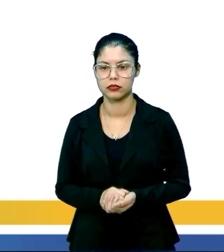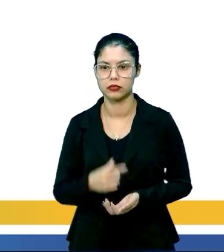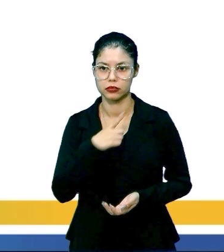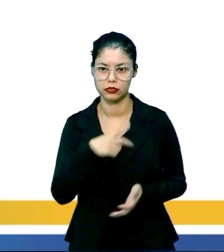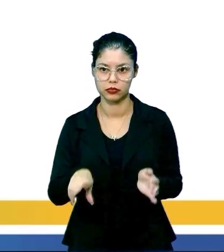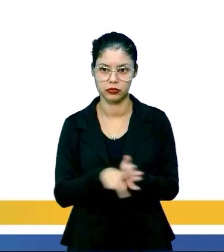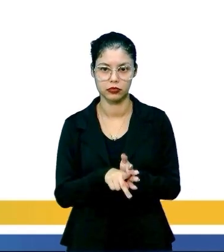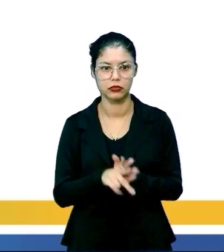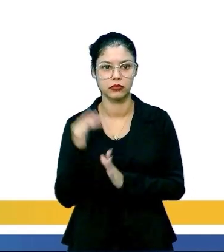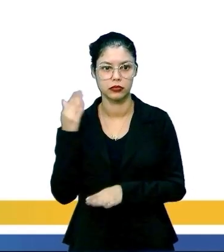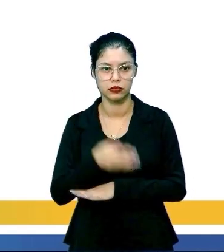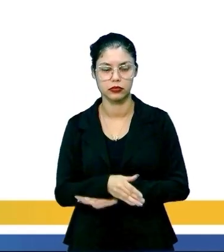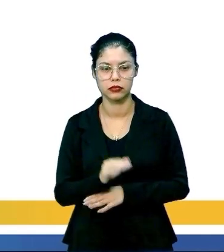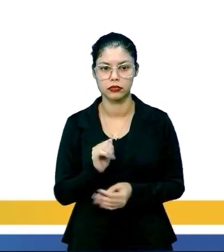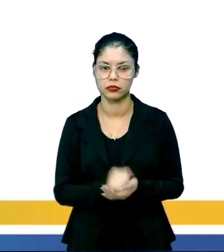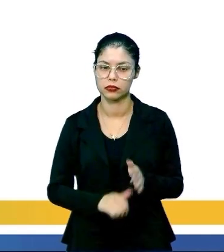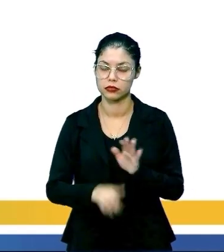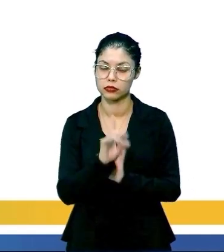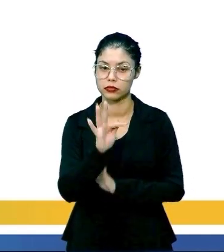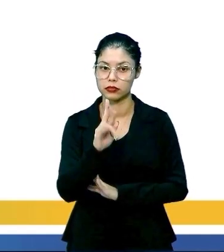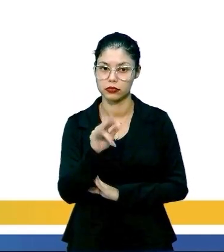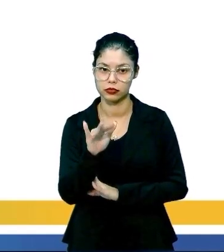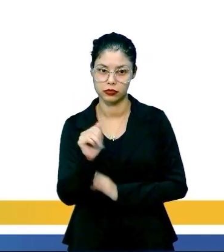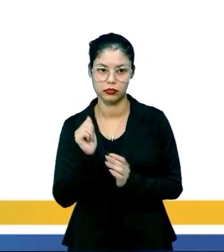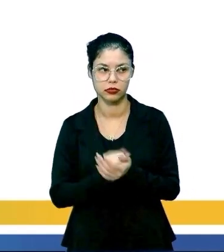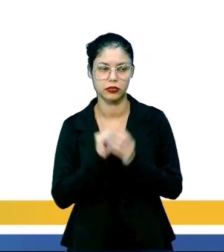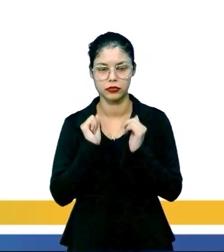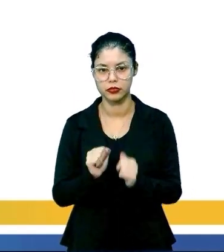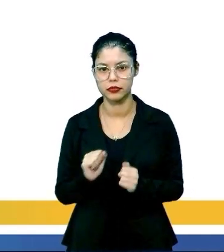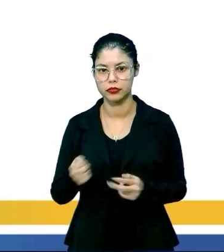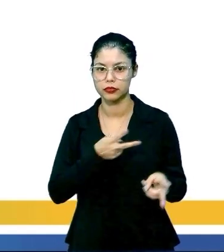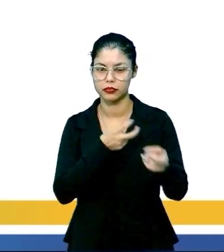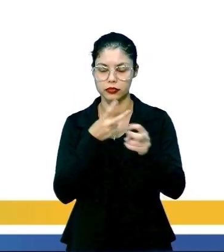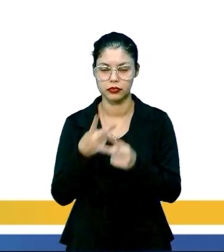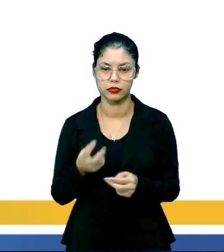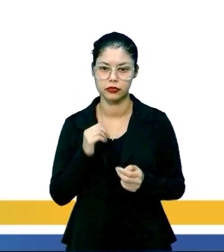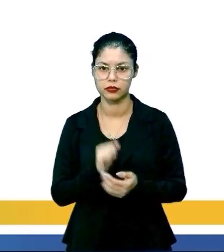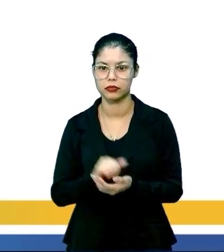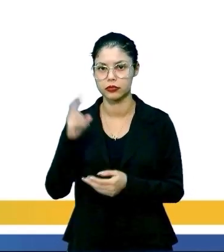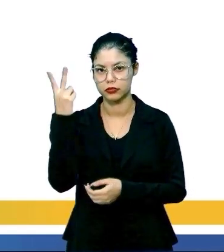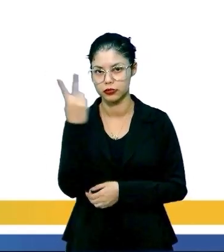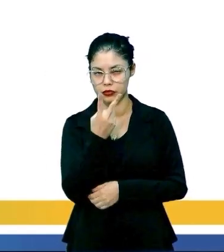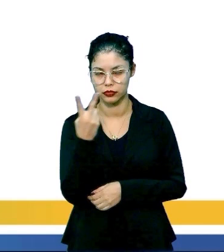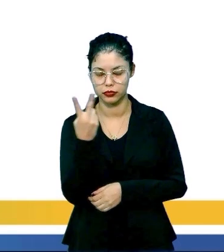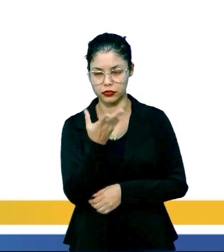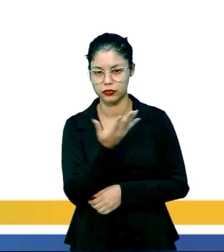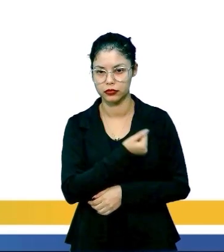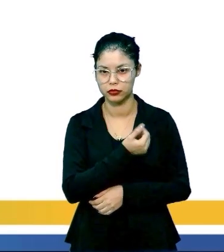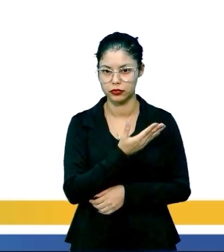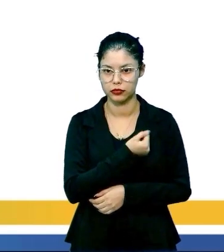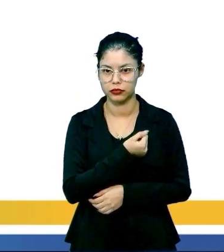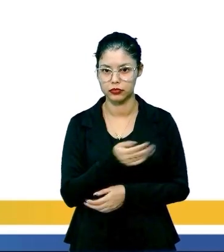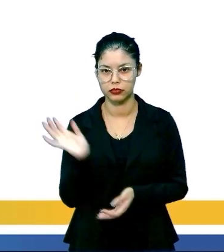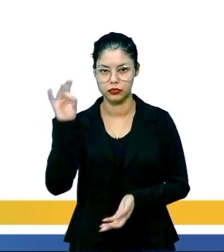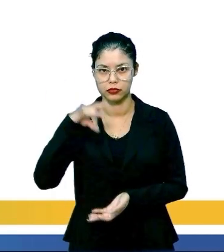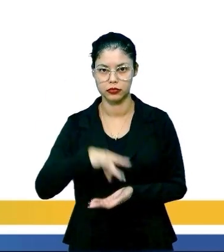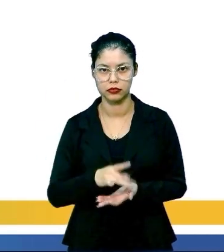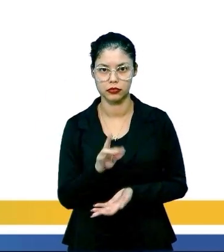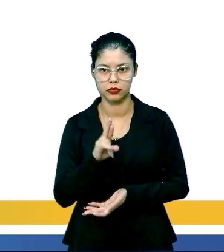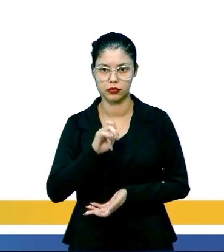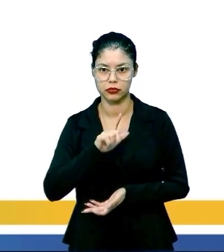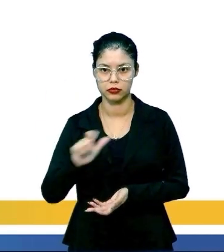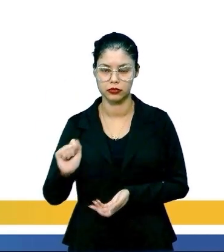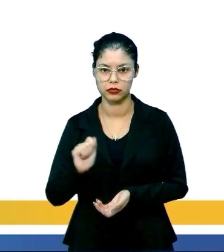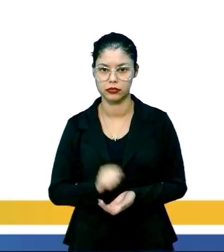é injetora. Pela lei de formação, podemos observar que ela